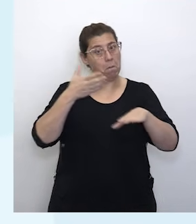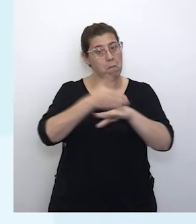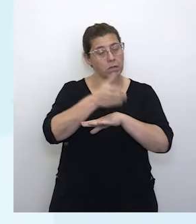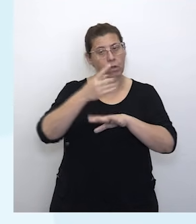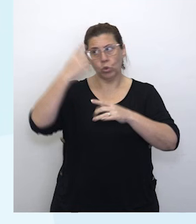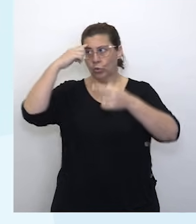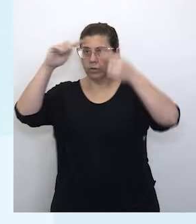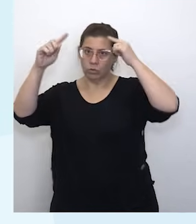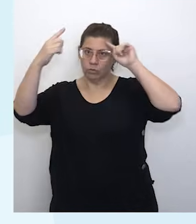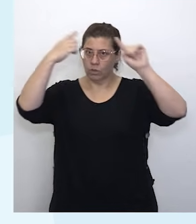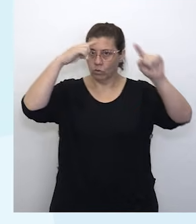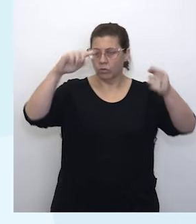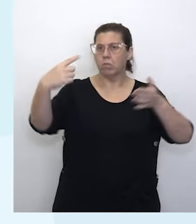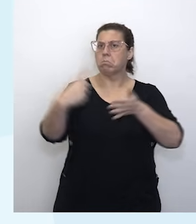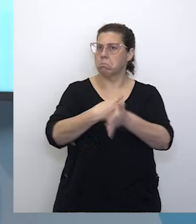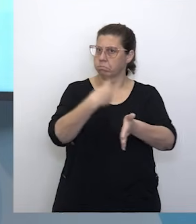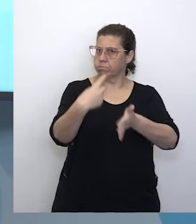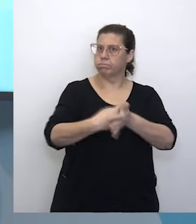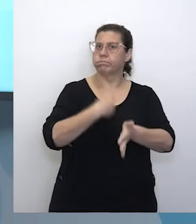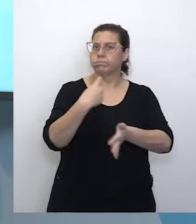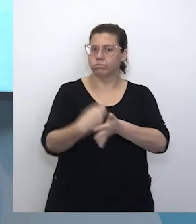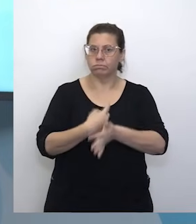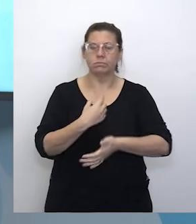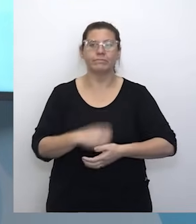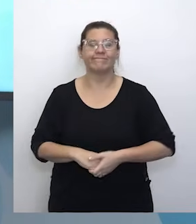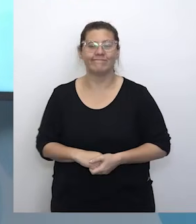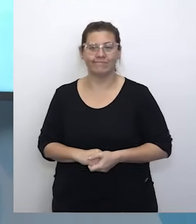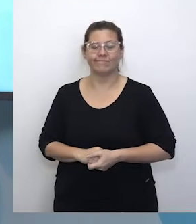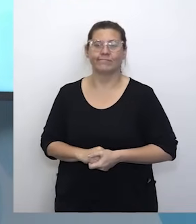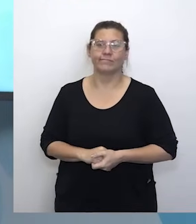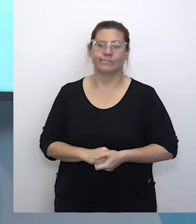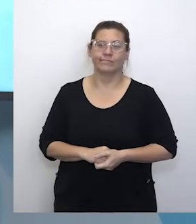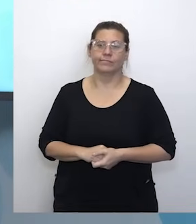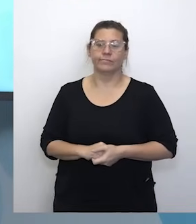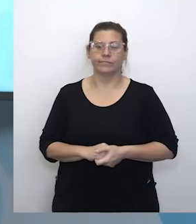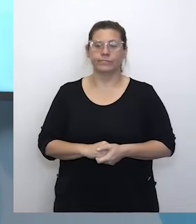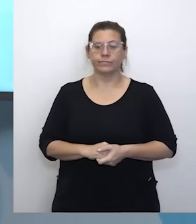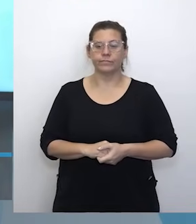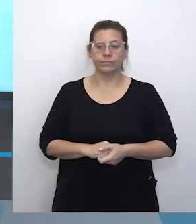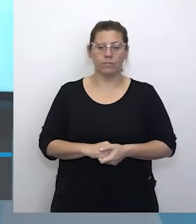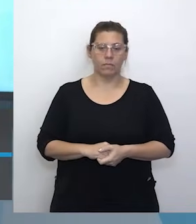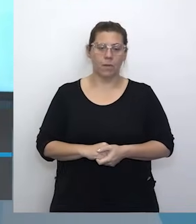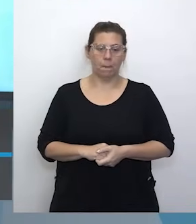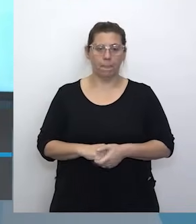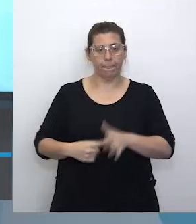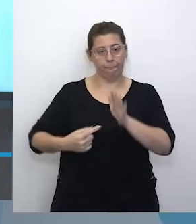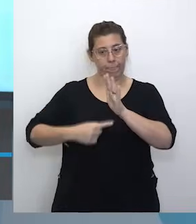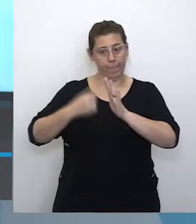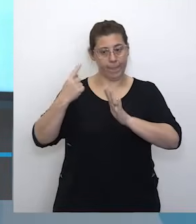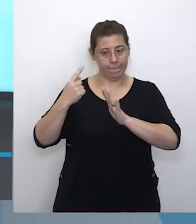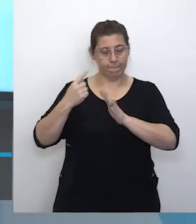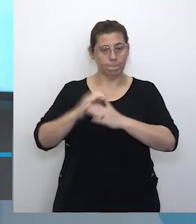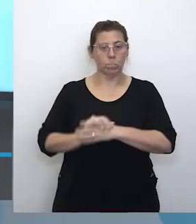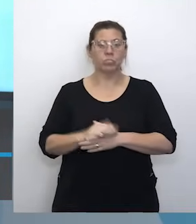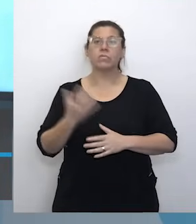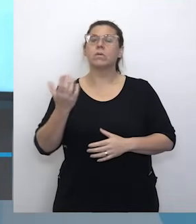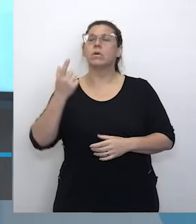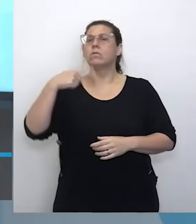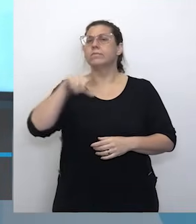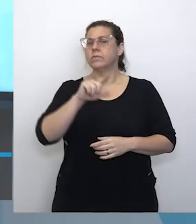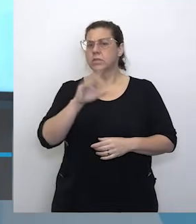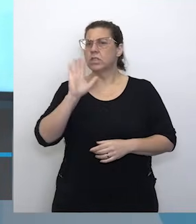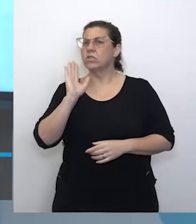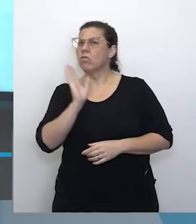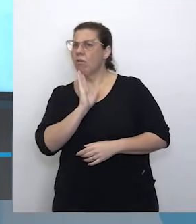tirando dúvidas, etc, né? Muito bem. Então, gente, primeiro de tudo aí, eu quero saber se você já